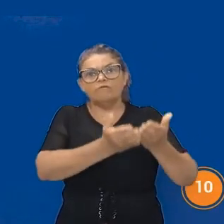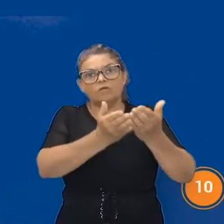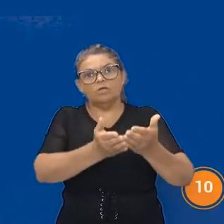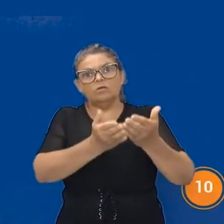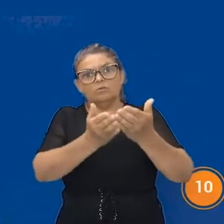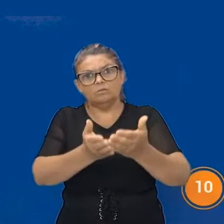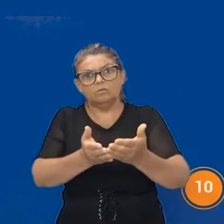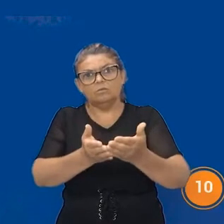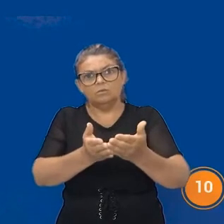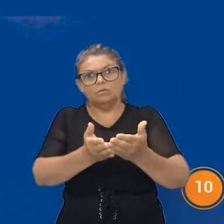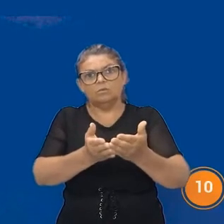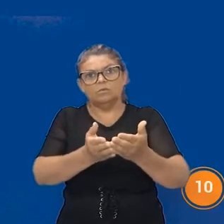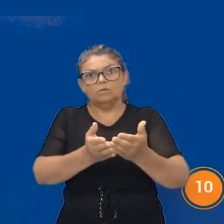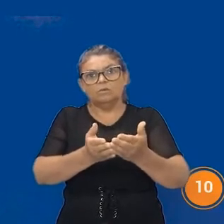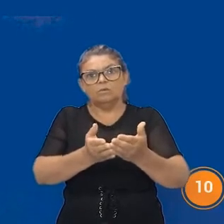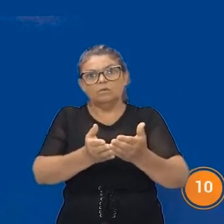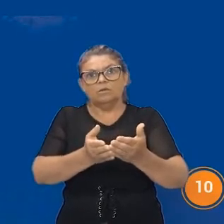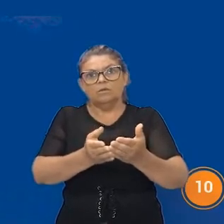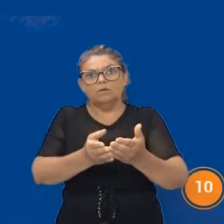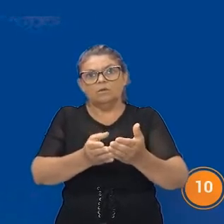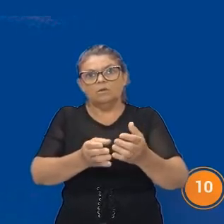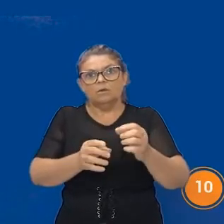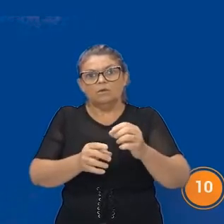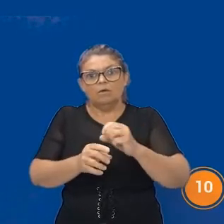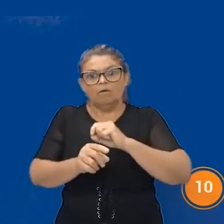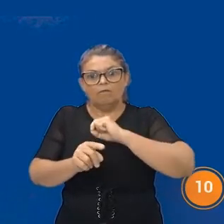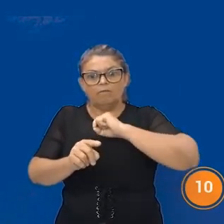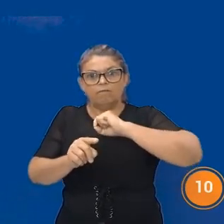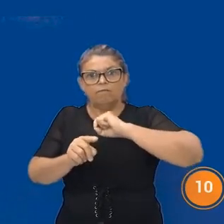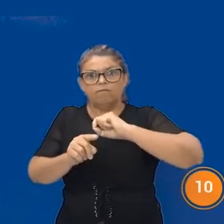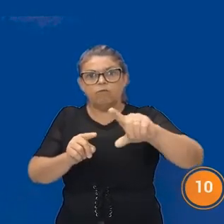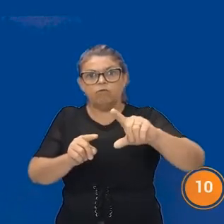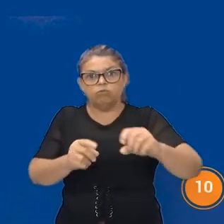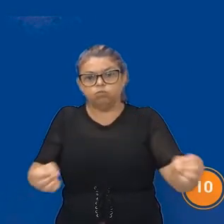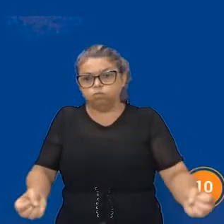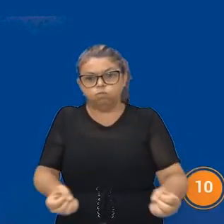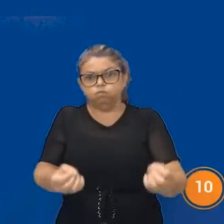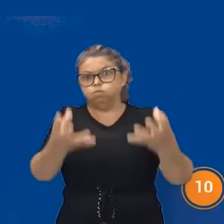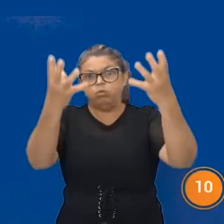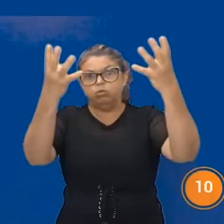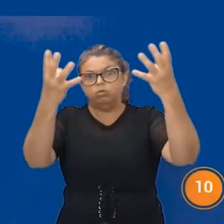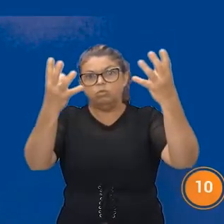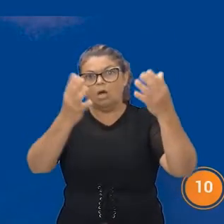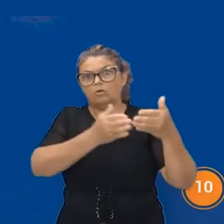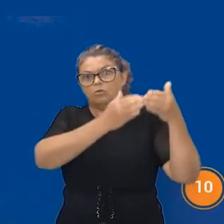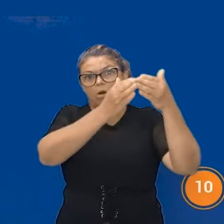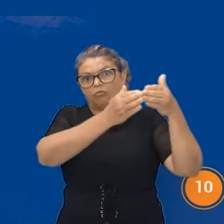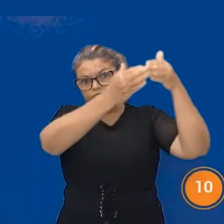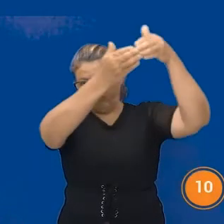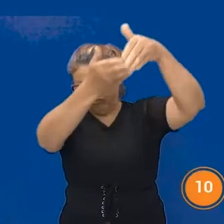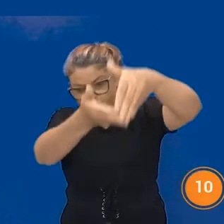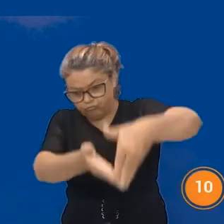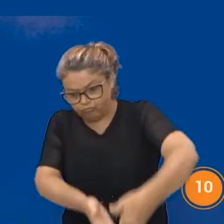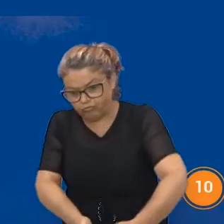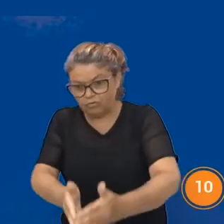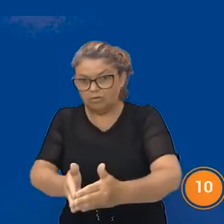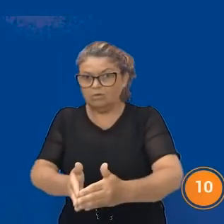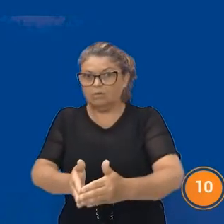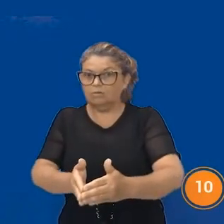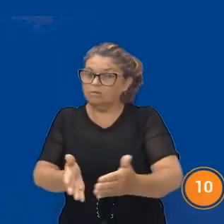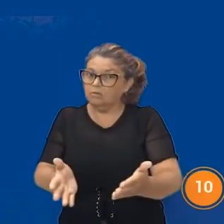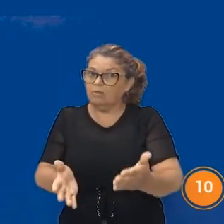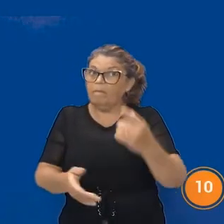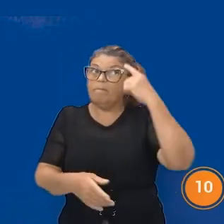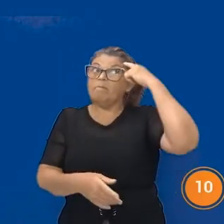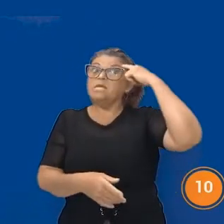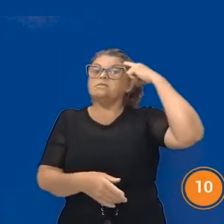dizer, tem fogo. Quando chegar ali o final do mar, bum, você cai no buracão de fogo. E de que o mar era habitado